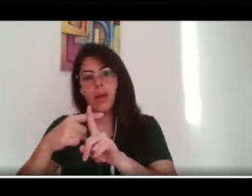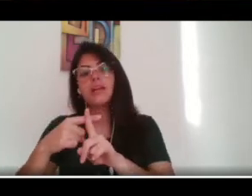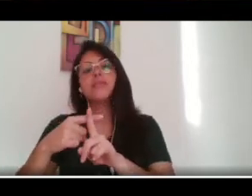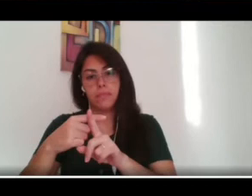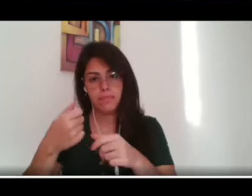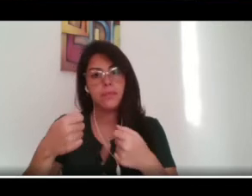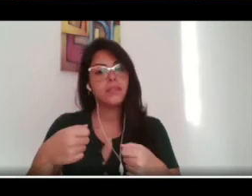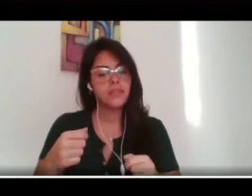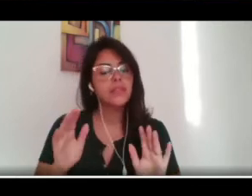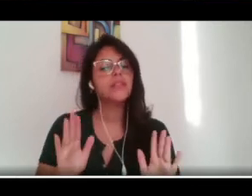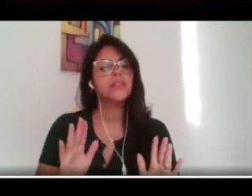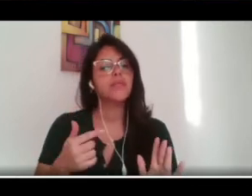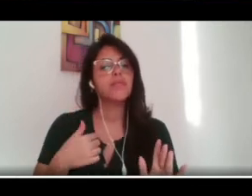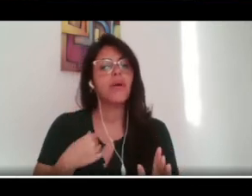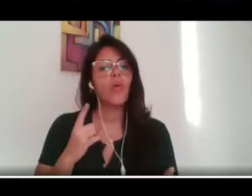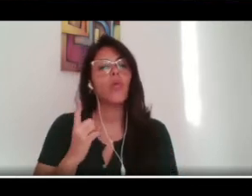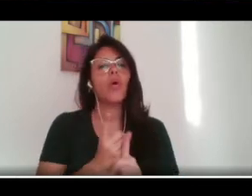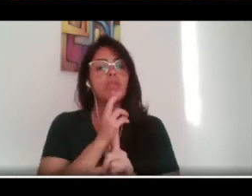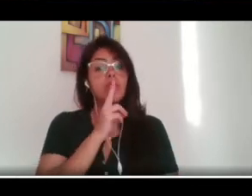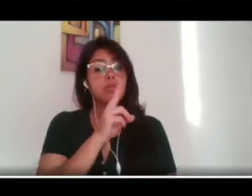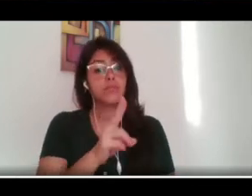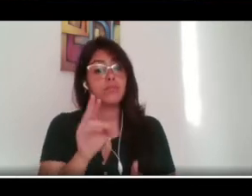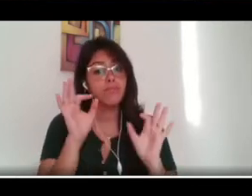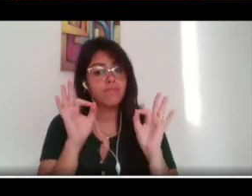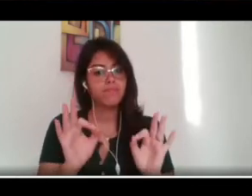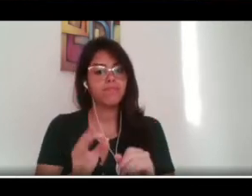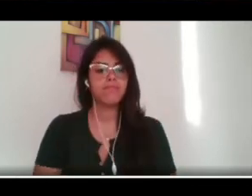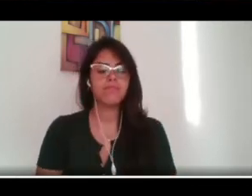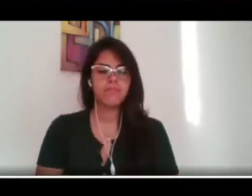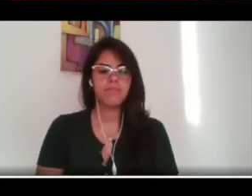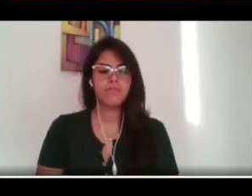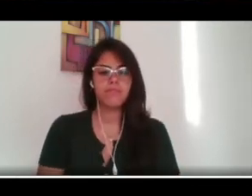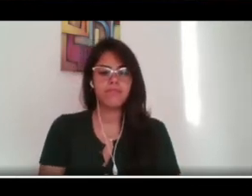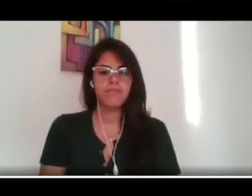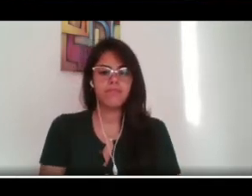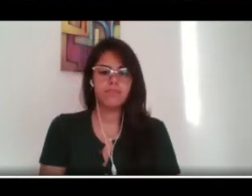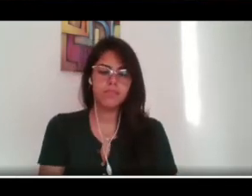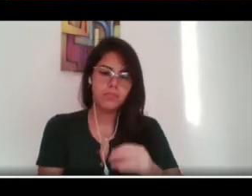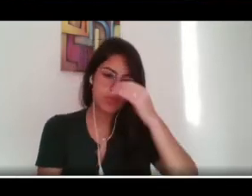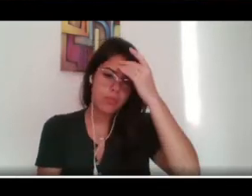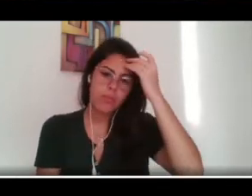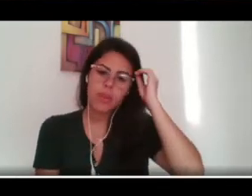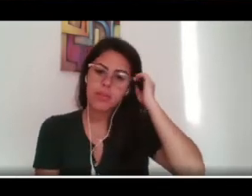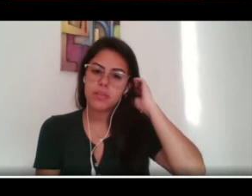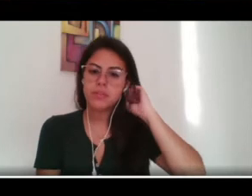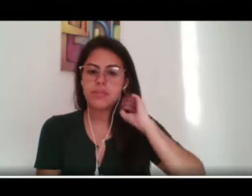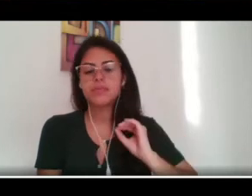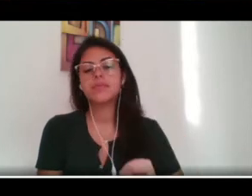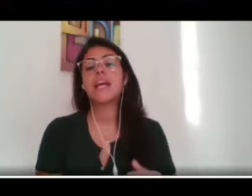a, possui módulo de 23,7